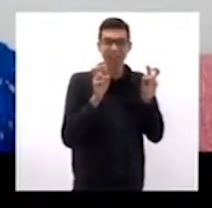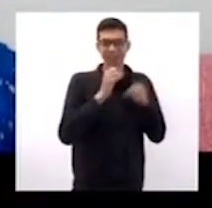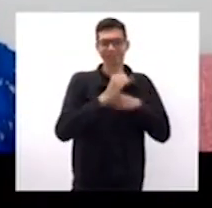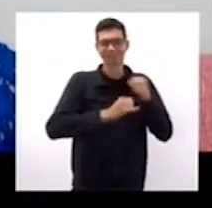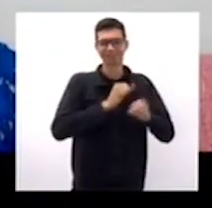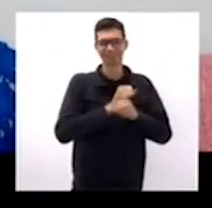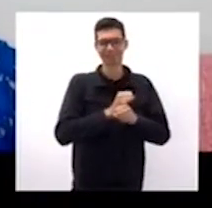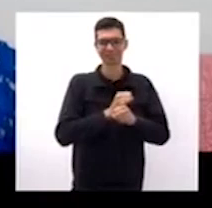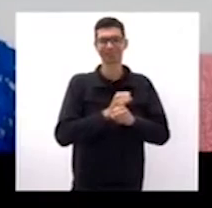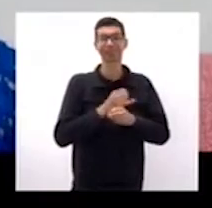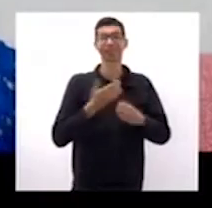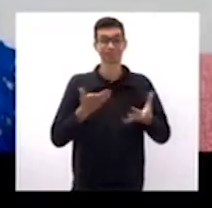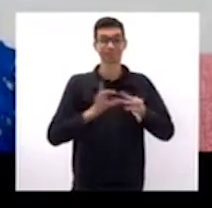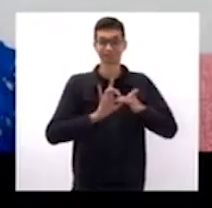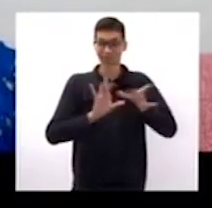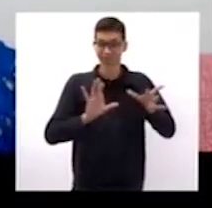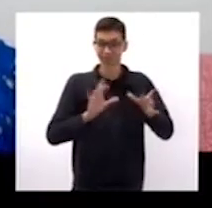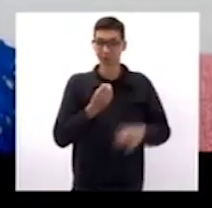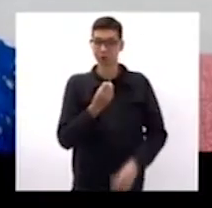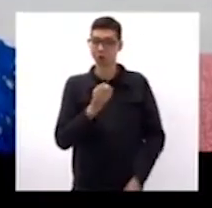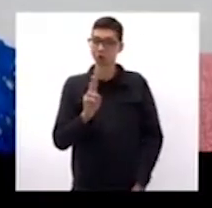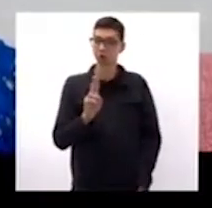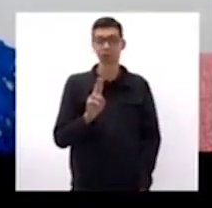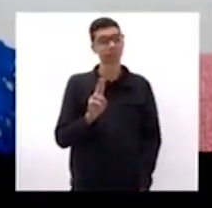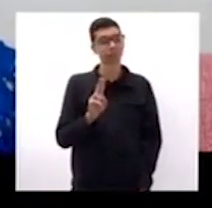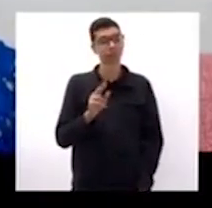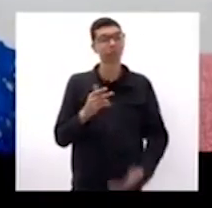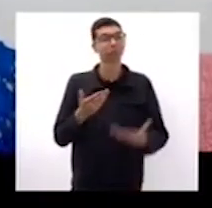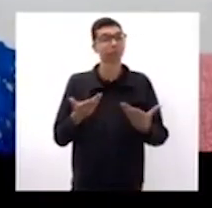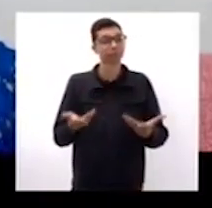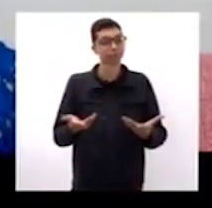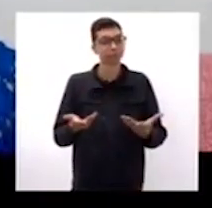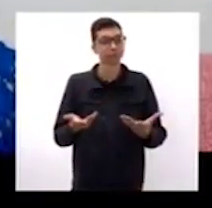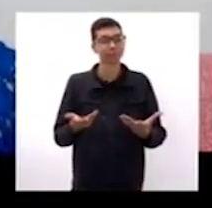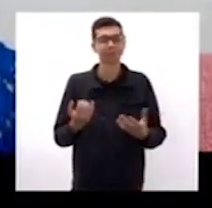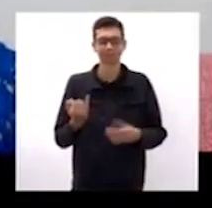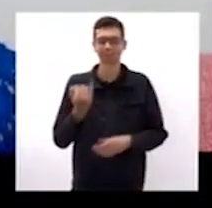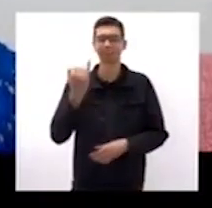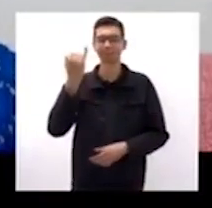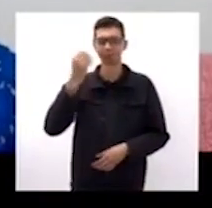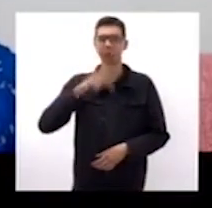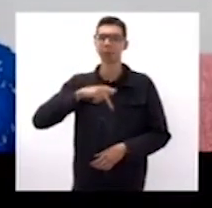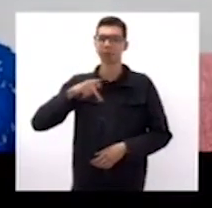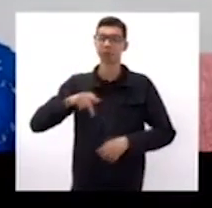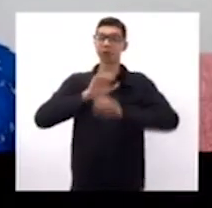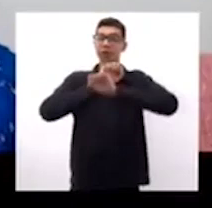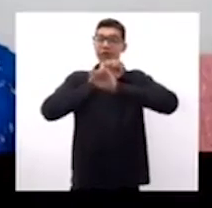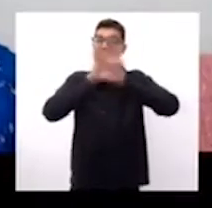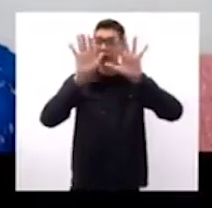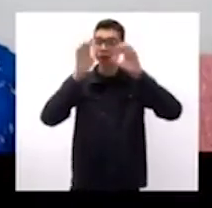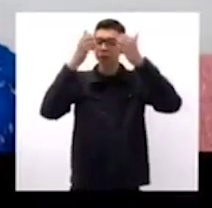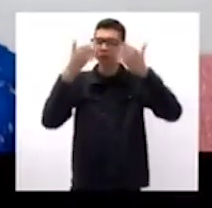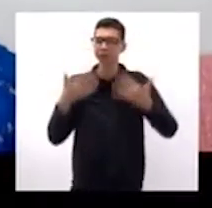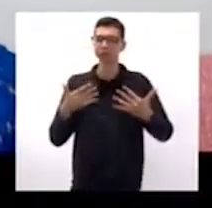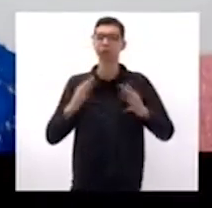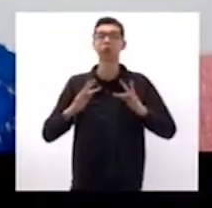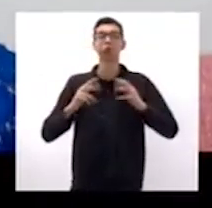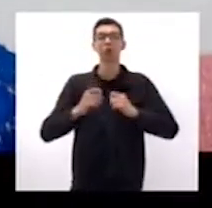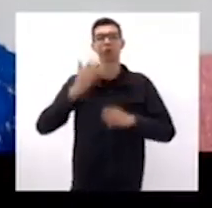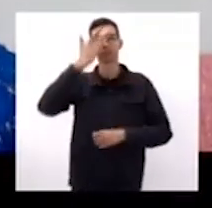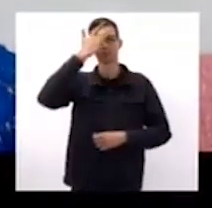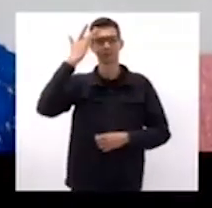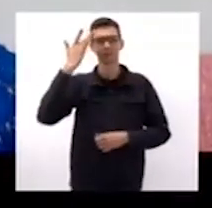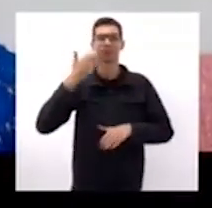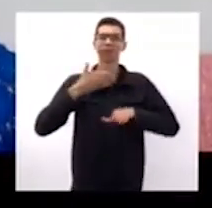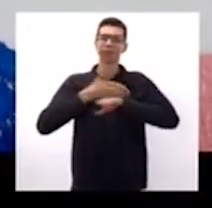será permitido? Então, neste caso, é importante que o professor deixe claro para todos os que irão